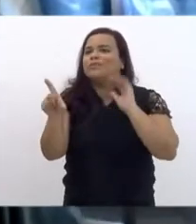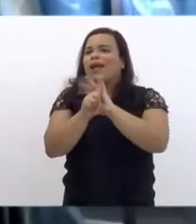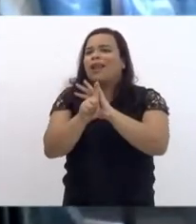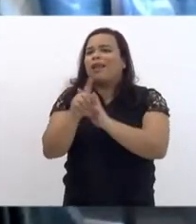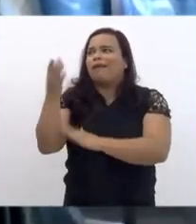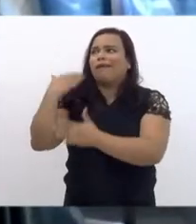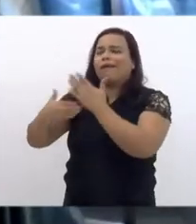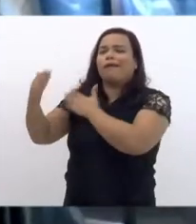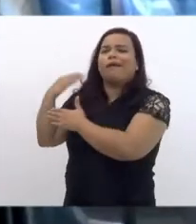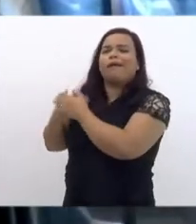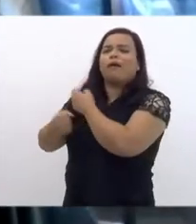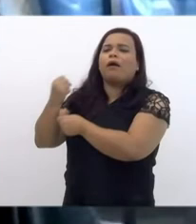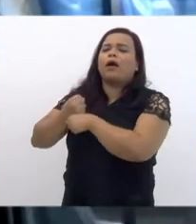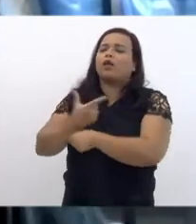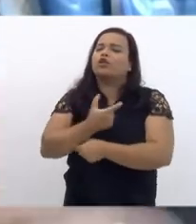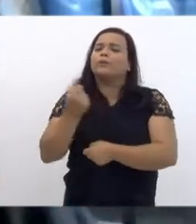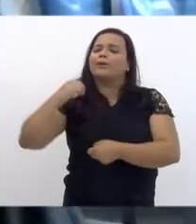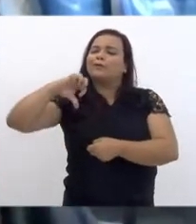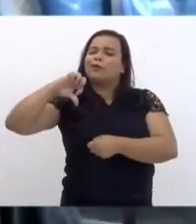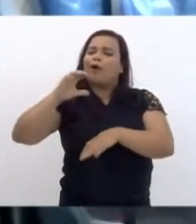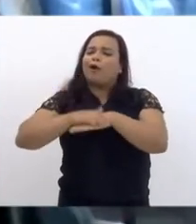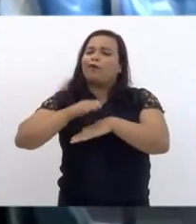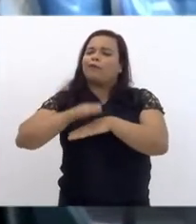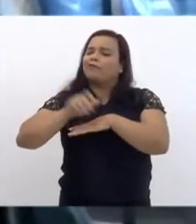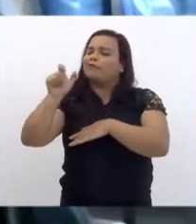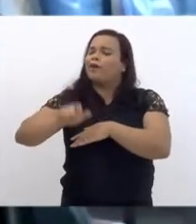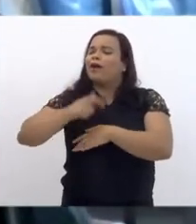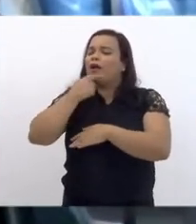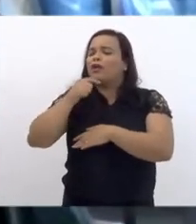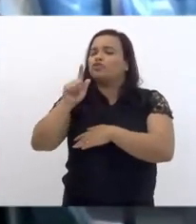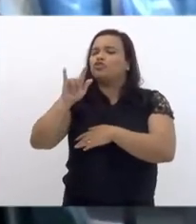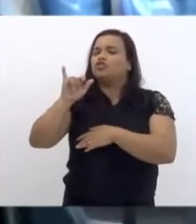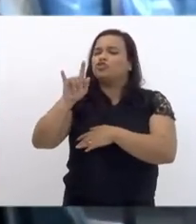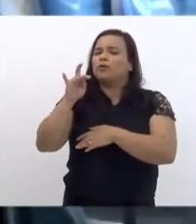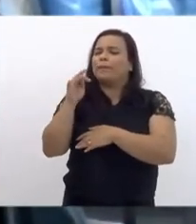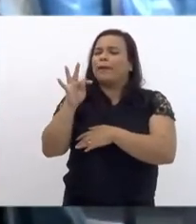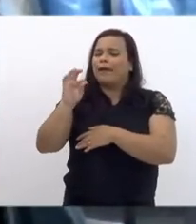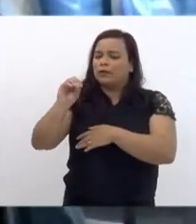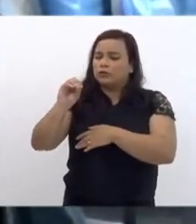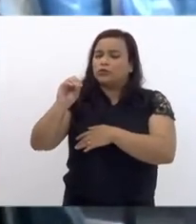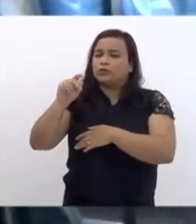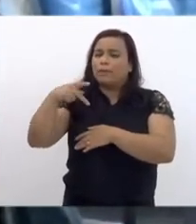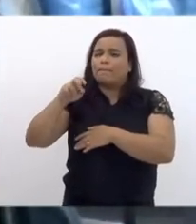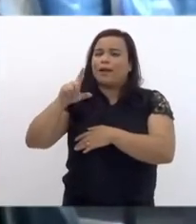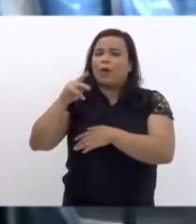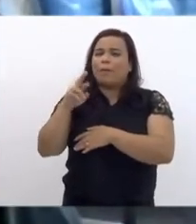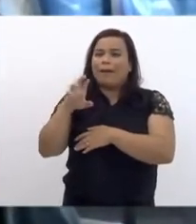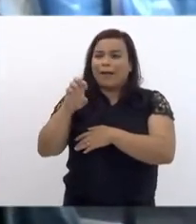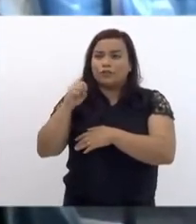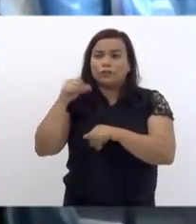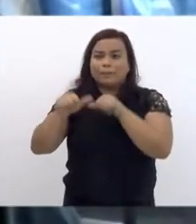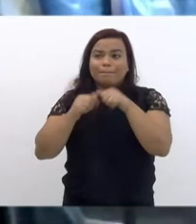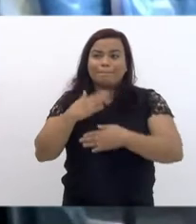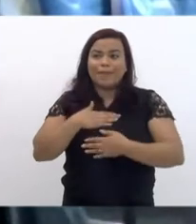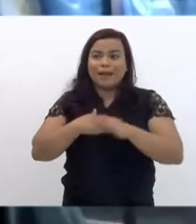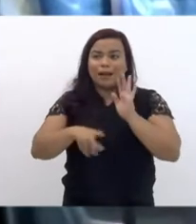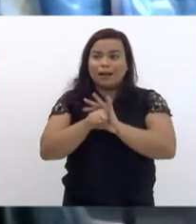era do Gilberto Palmares, que foi modificada pela minha lei 9298 de